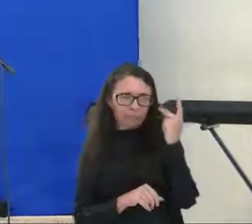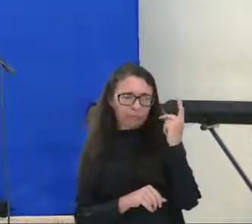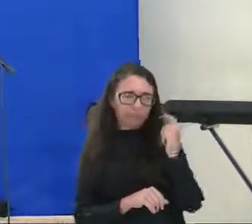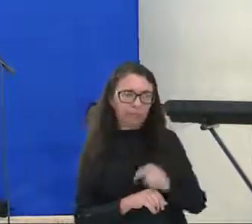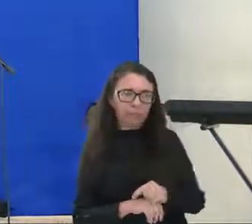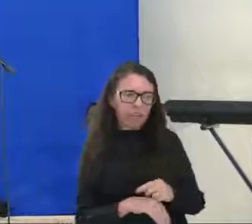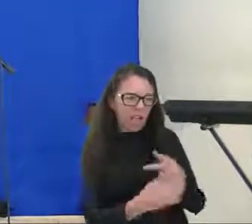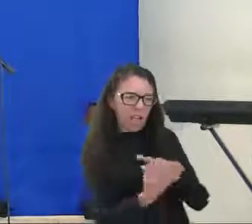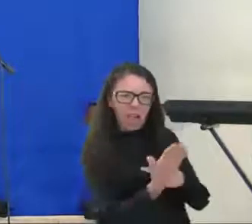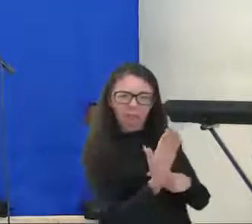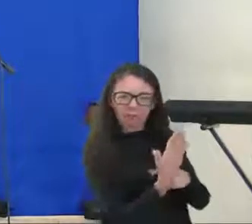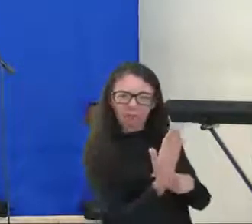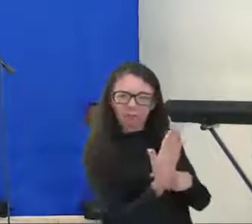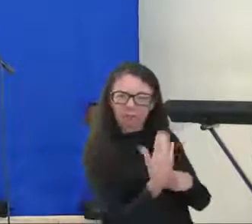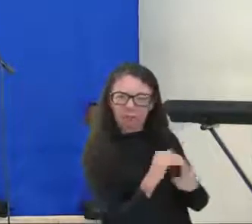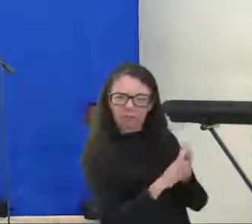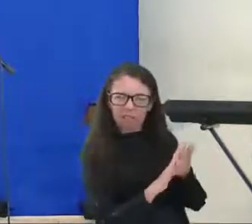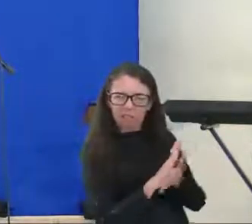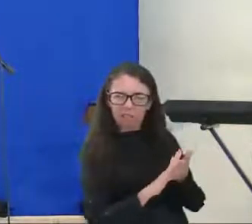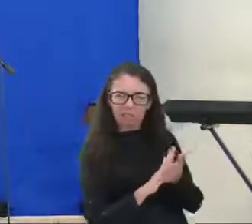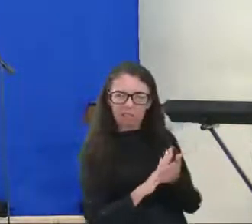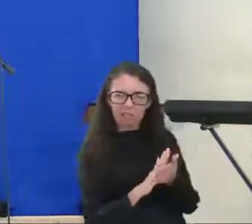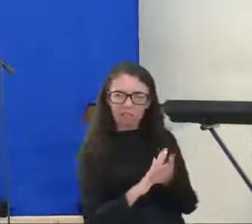A tendência nossa é passar de largo.